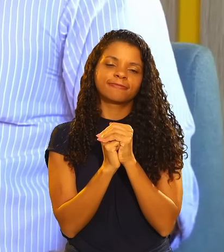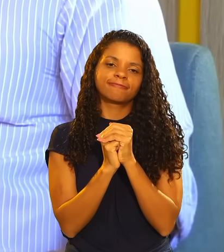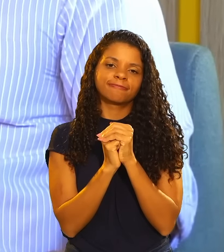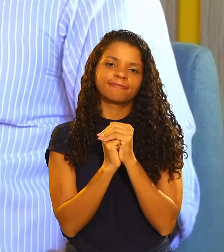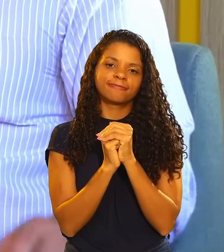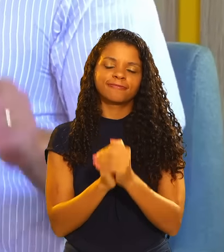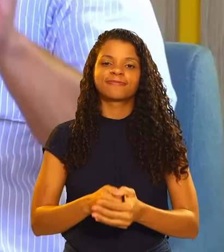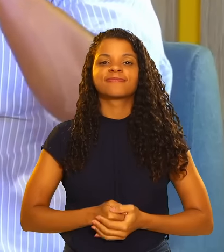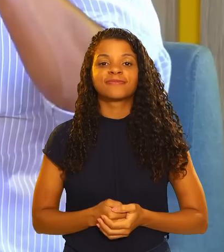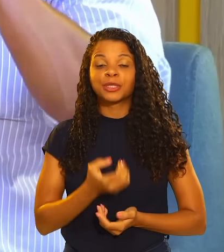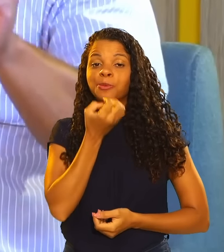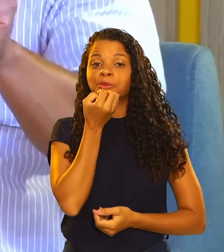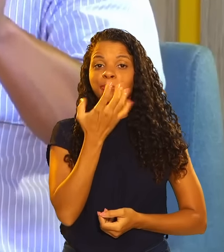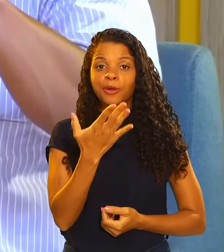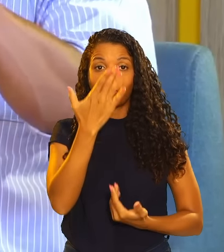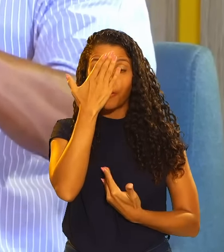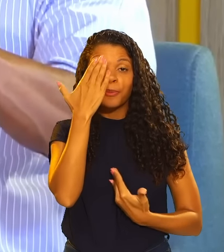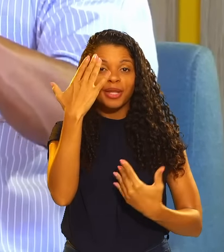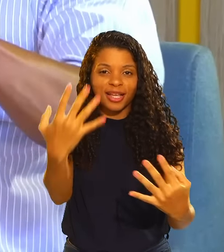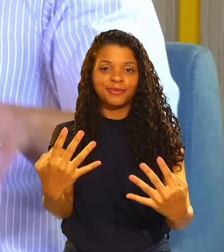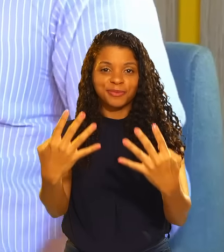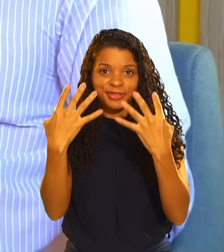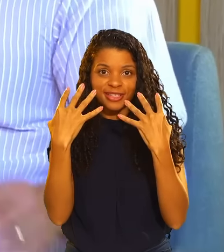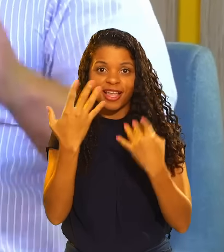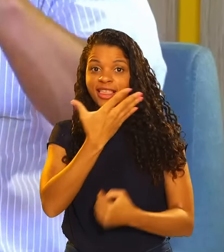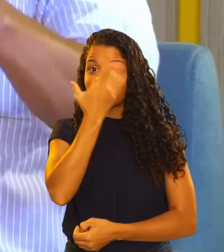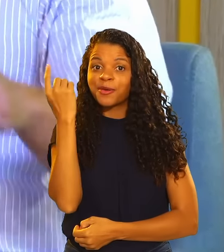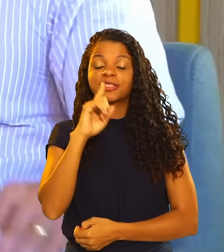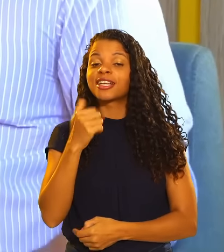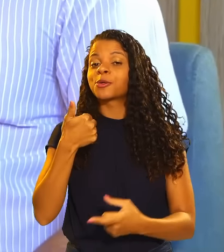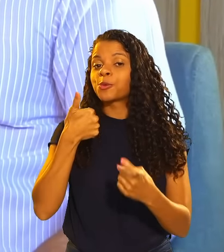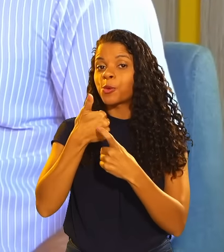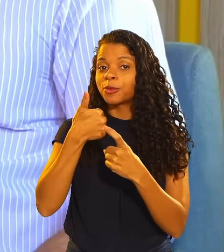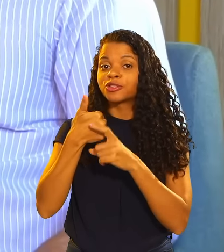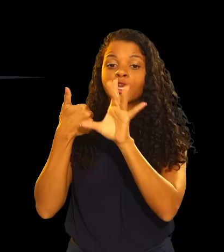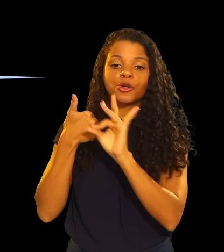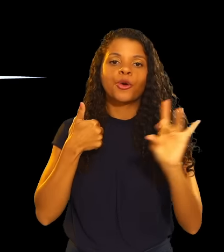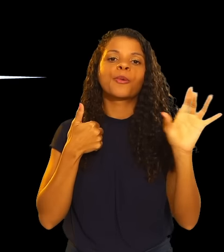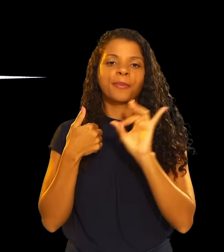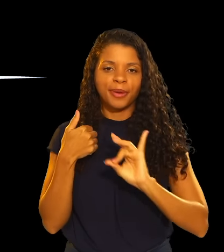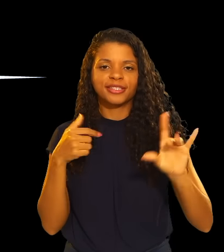pela sua audiência. Não esqueça de curtir, compartilhar esse programa e até um próximo encontro.